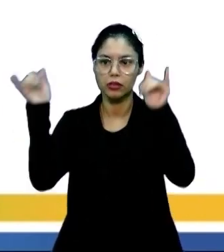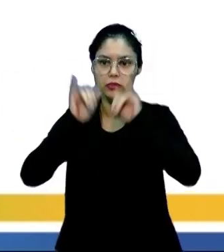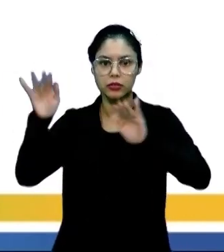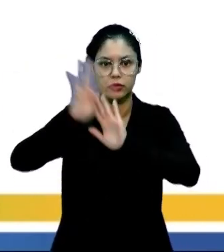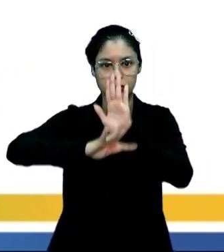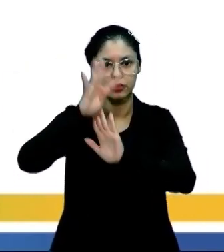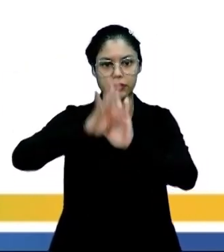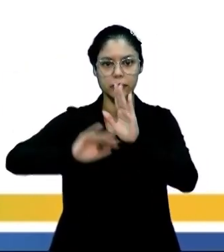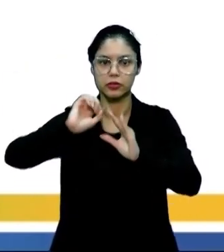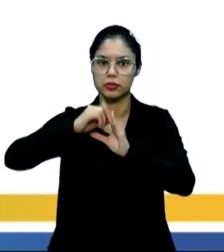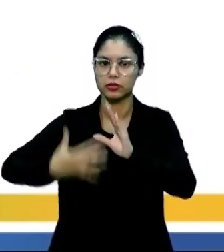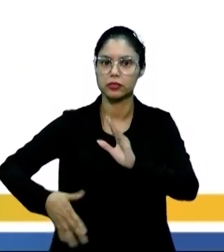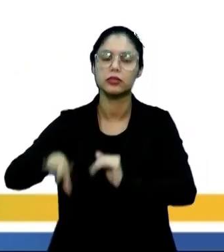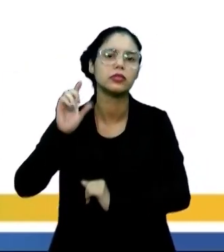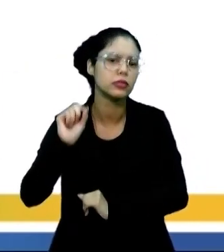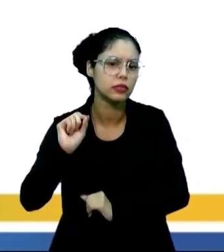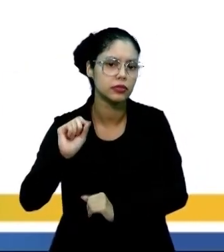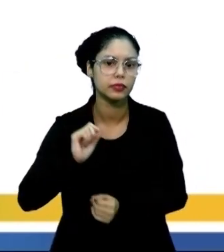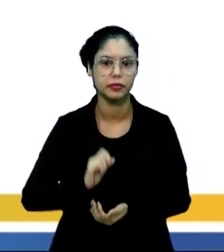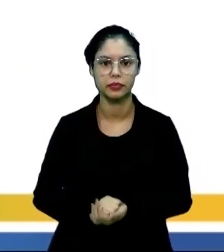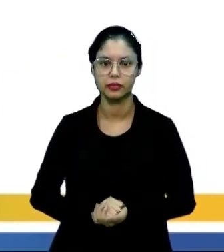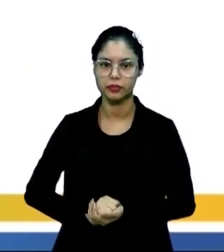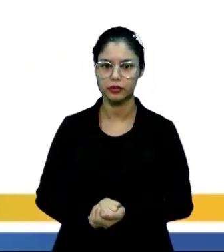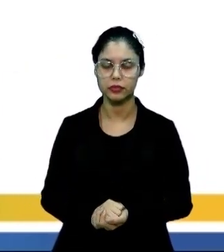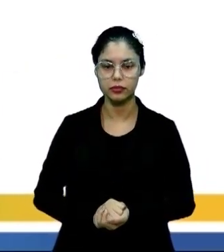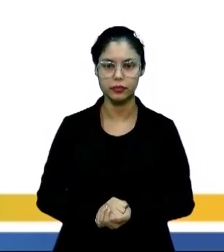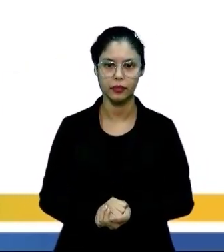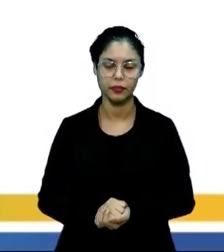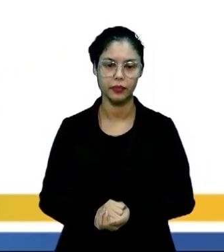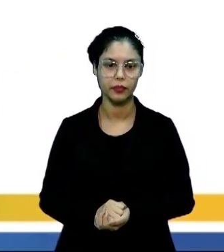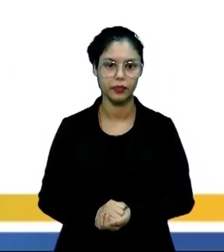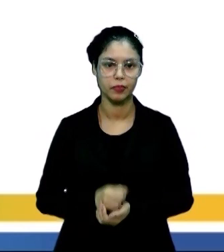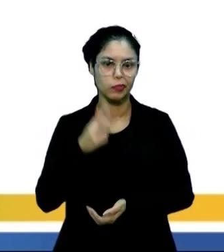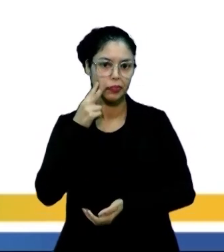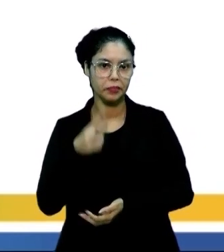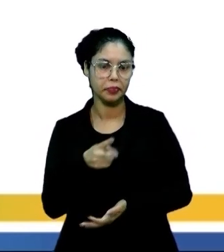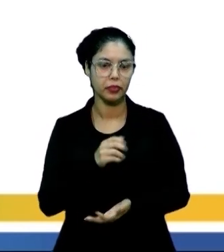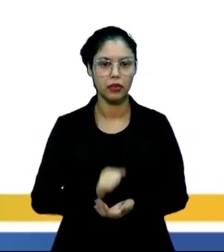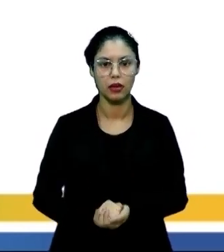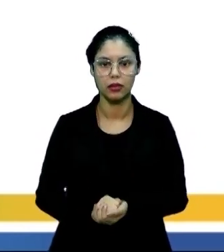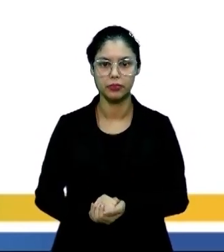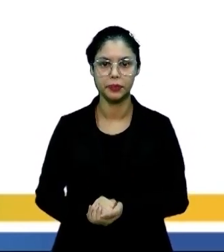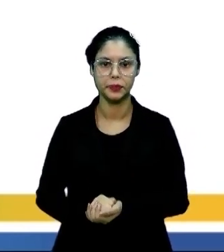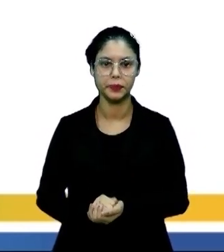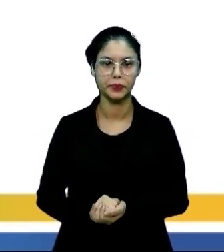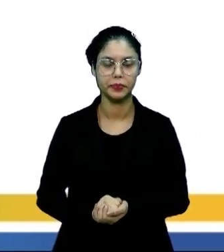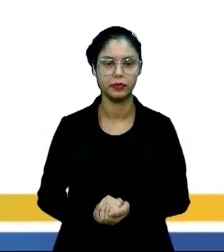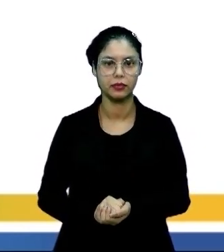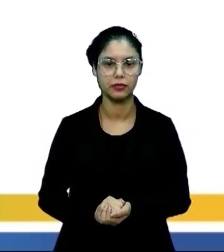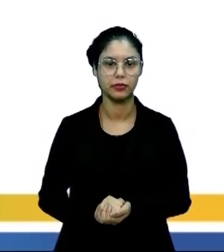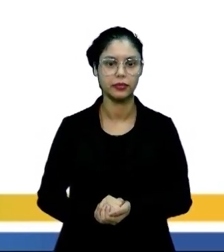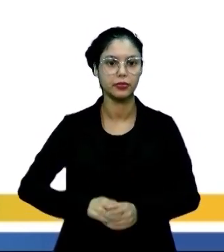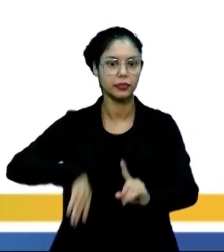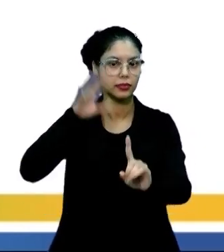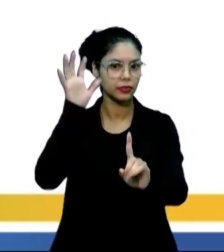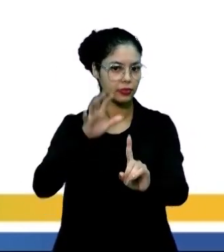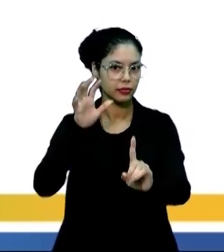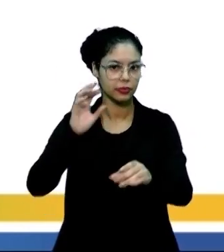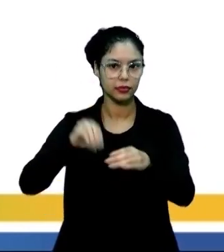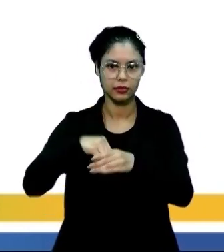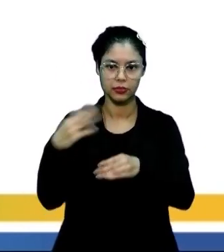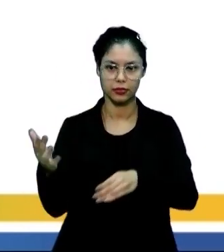informações abaixo tem sido caracterizado. E agora nós vemos as alternativas. Letra A, pela